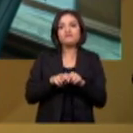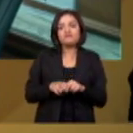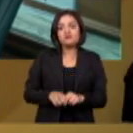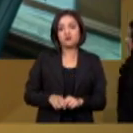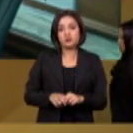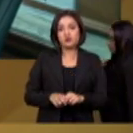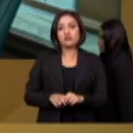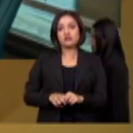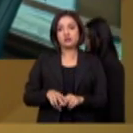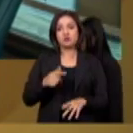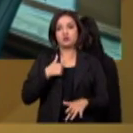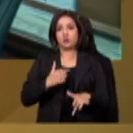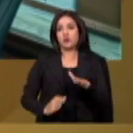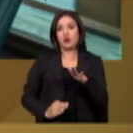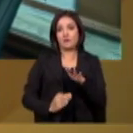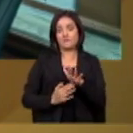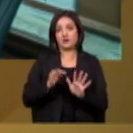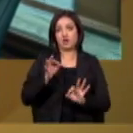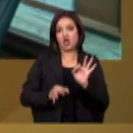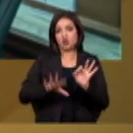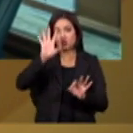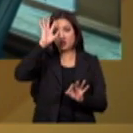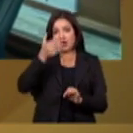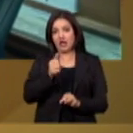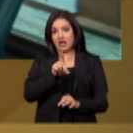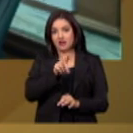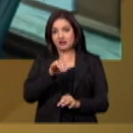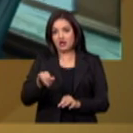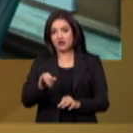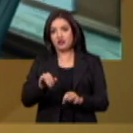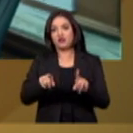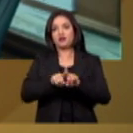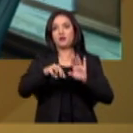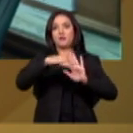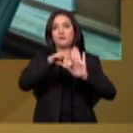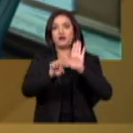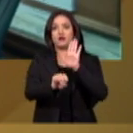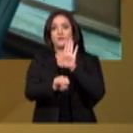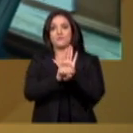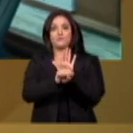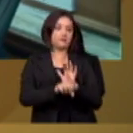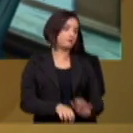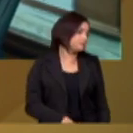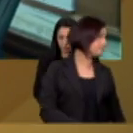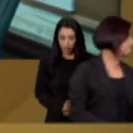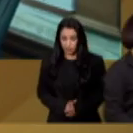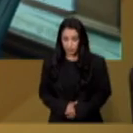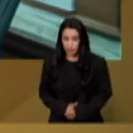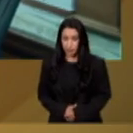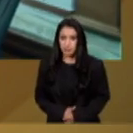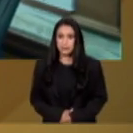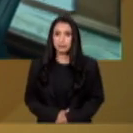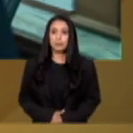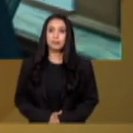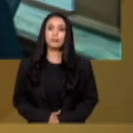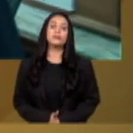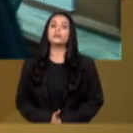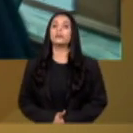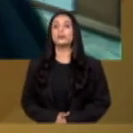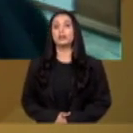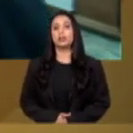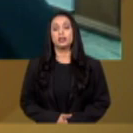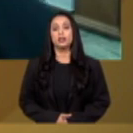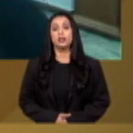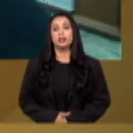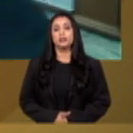o e a jogar no que a julgar o mandado de segurança ao comunicado que